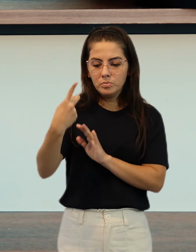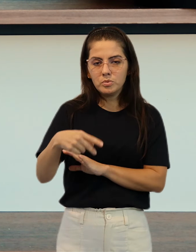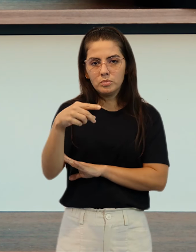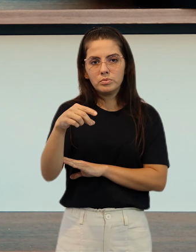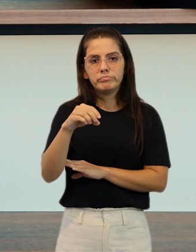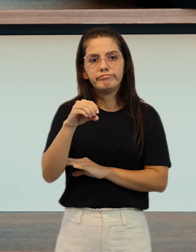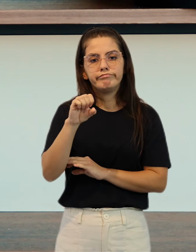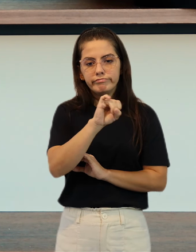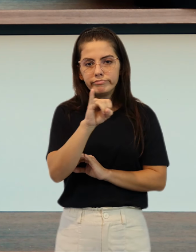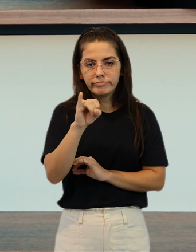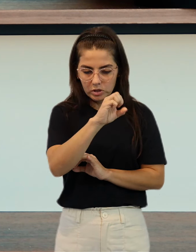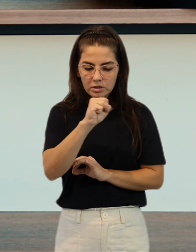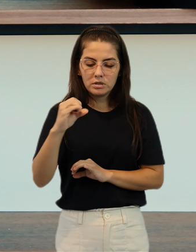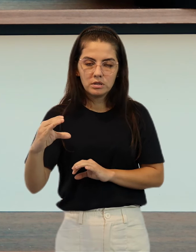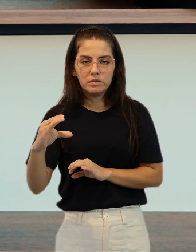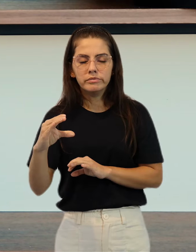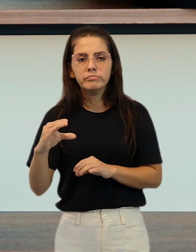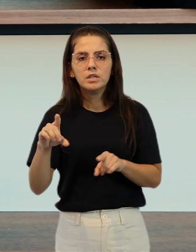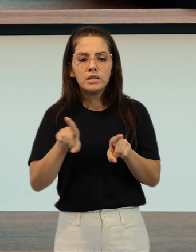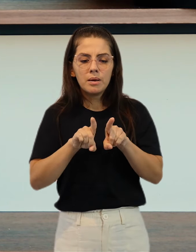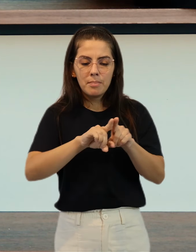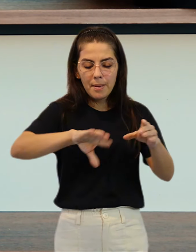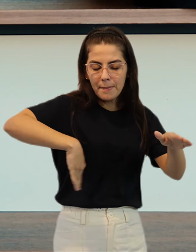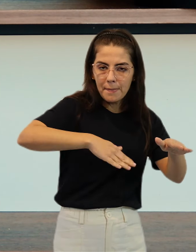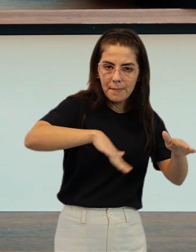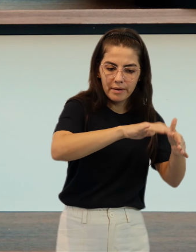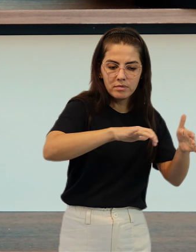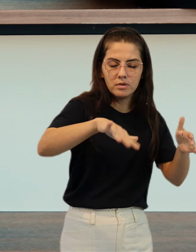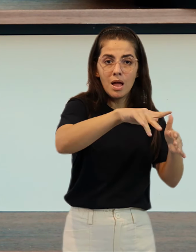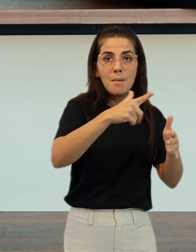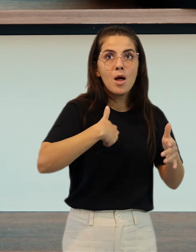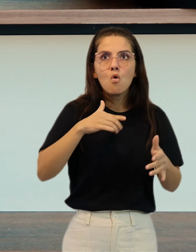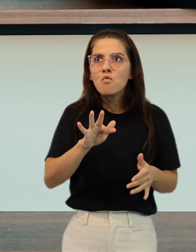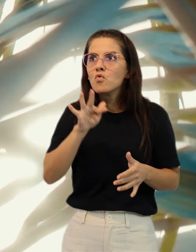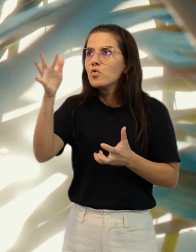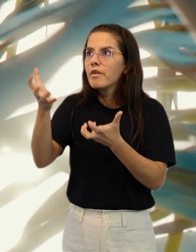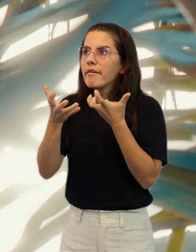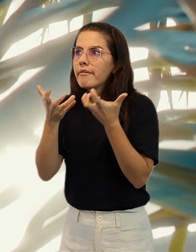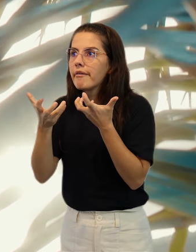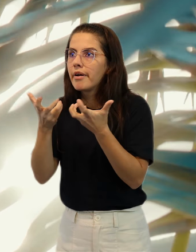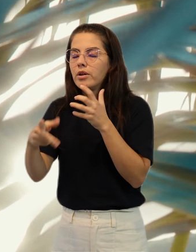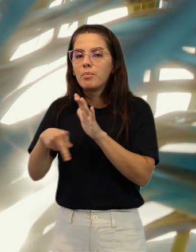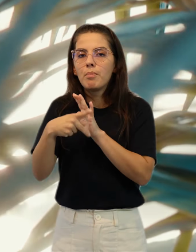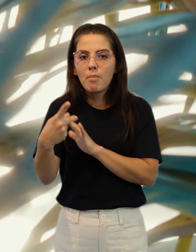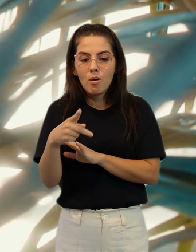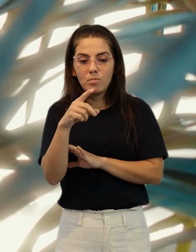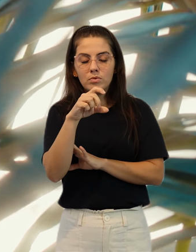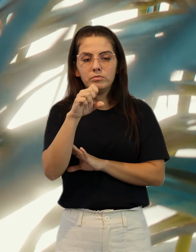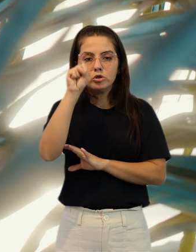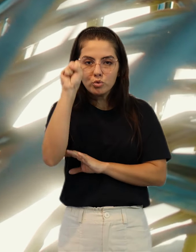que vem a gente já tem a perspectiva de atuar em todo o estado de Santa Catarina e no sul do Brasil.